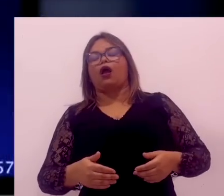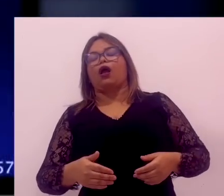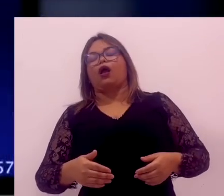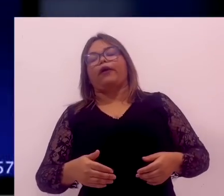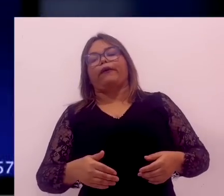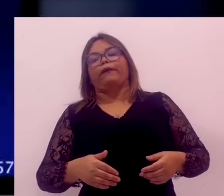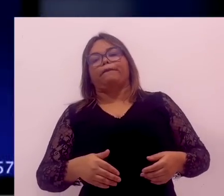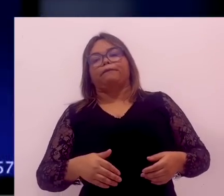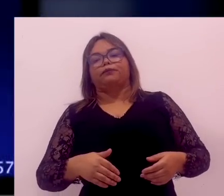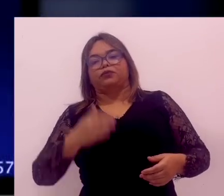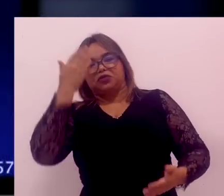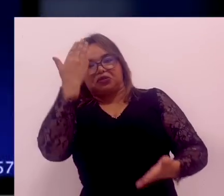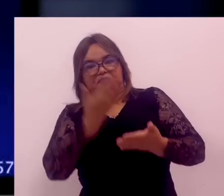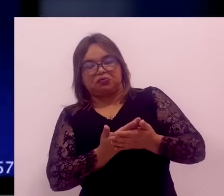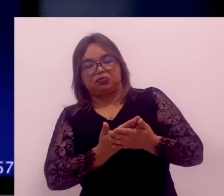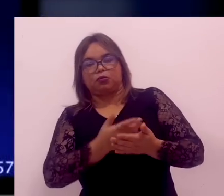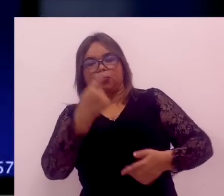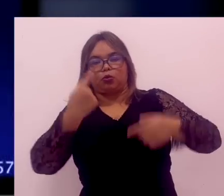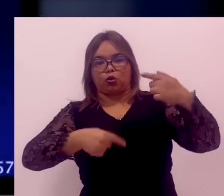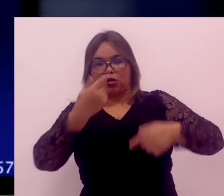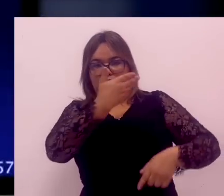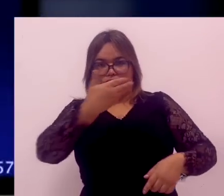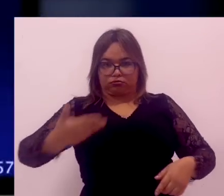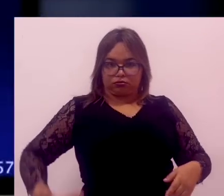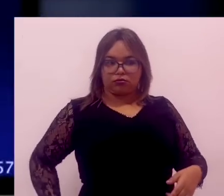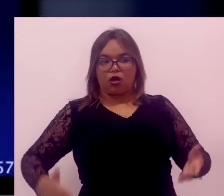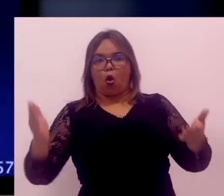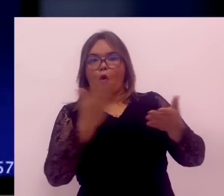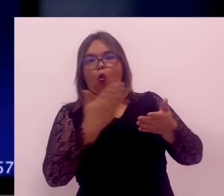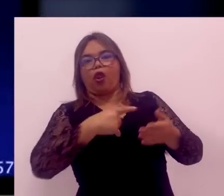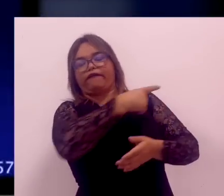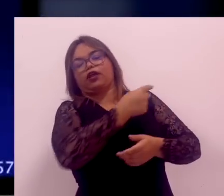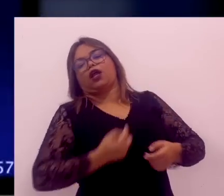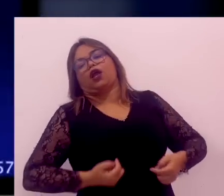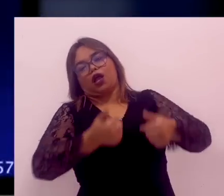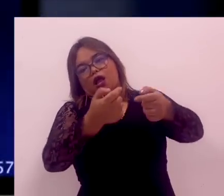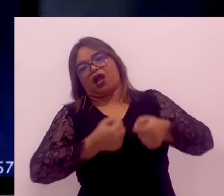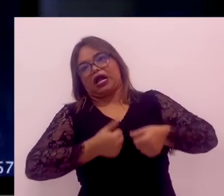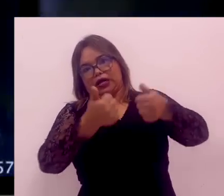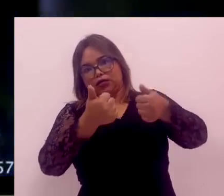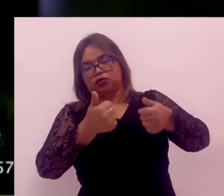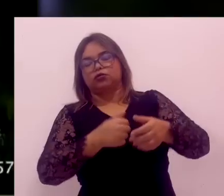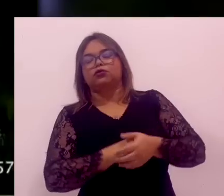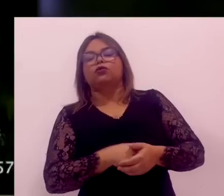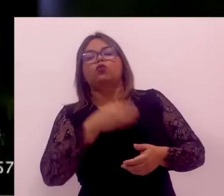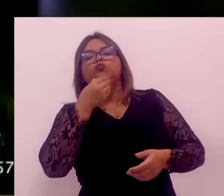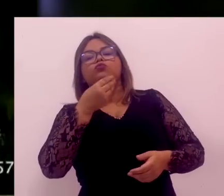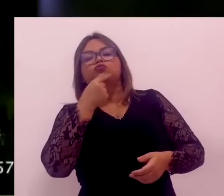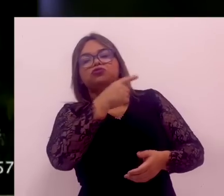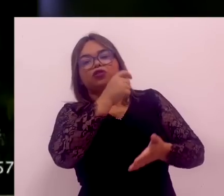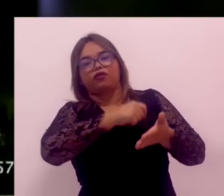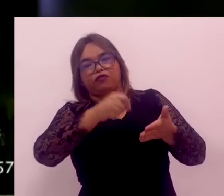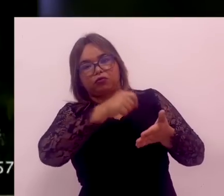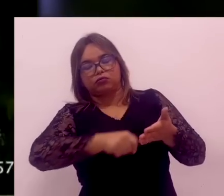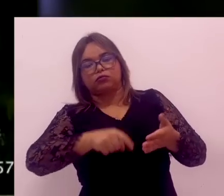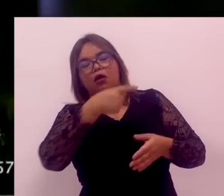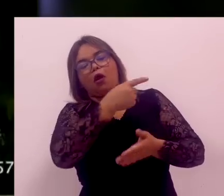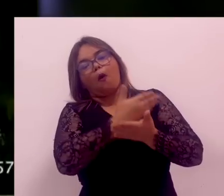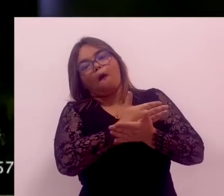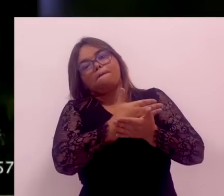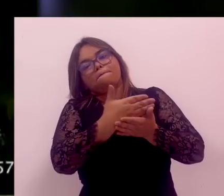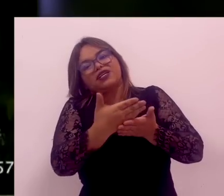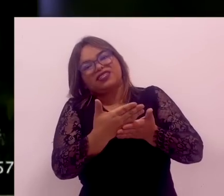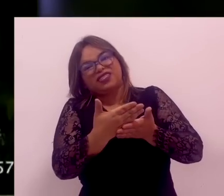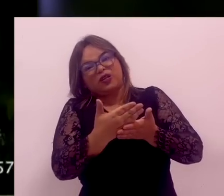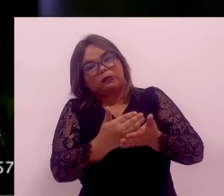Engano Fatal, escrito por um homem, James D. Shaw. Ele foi iniciado no mais alto grau, o 33º grau, mas